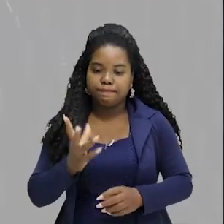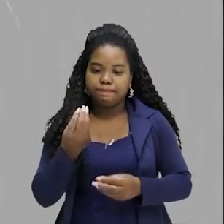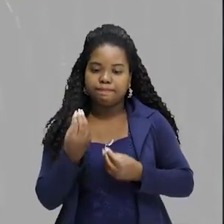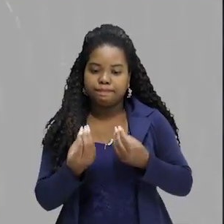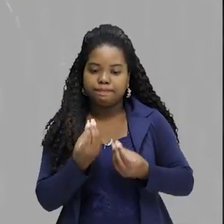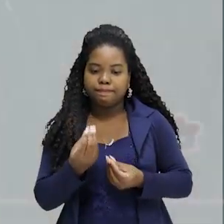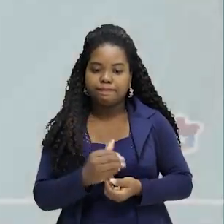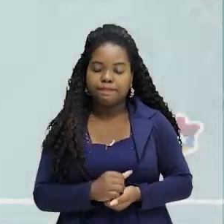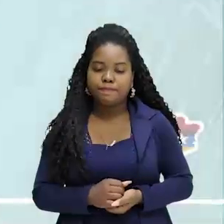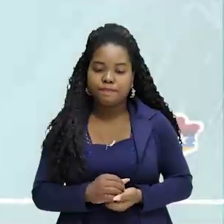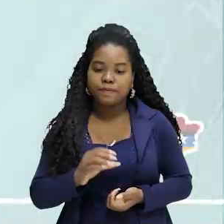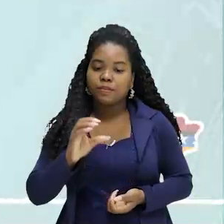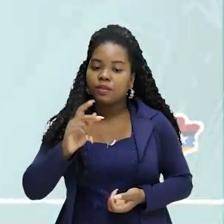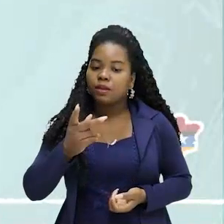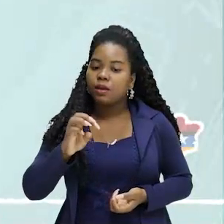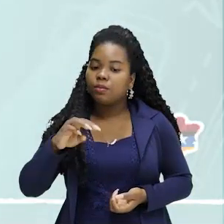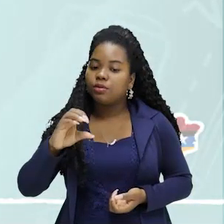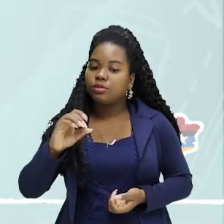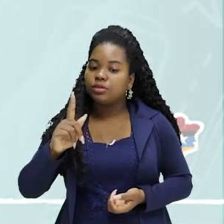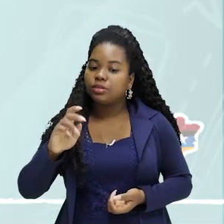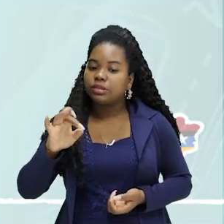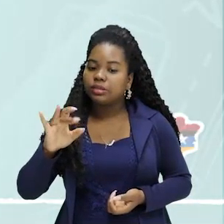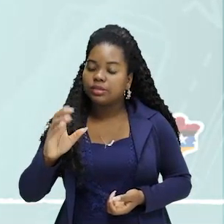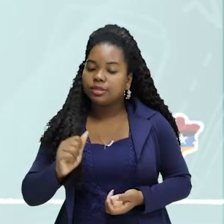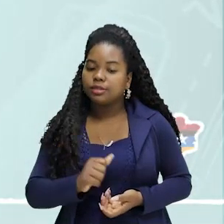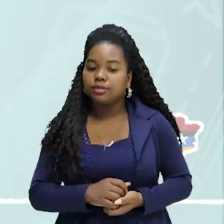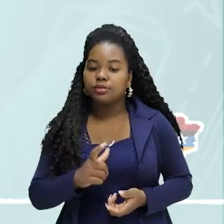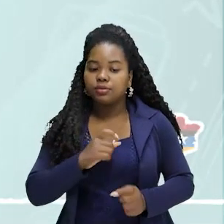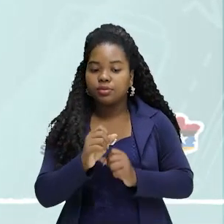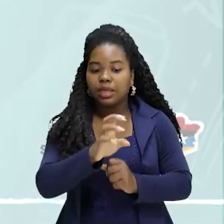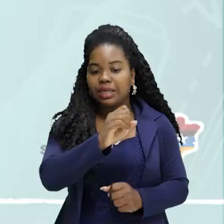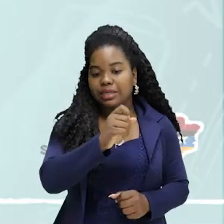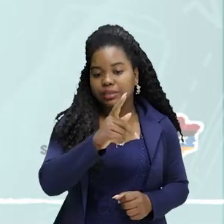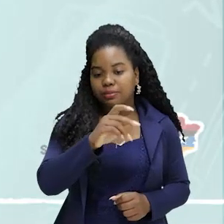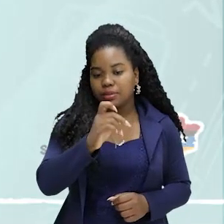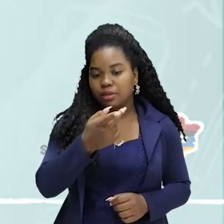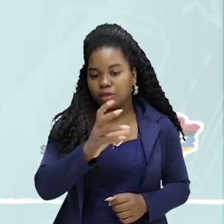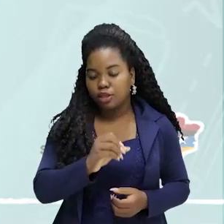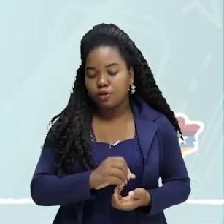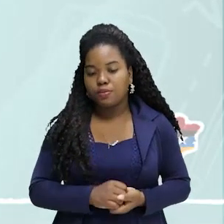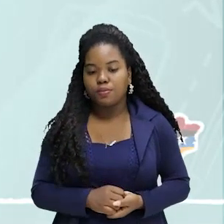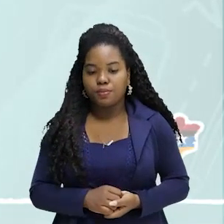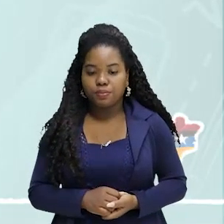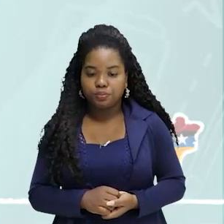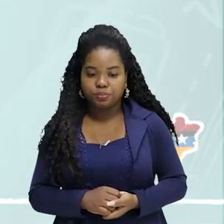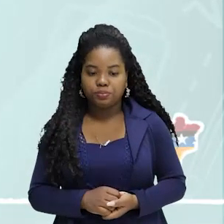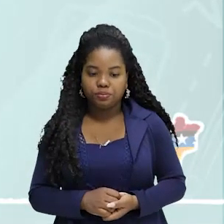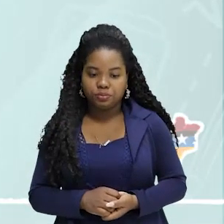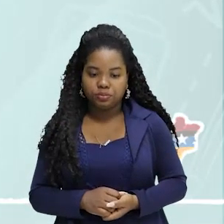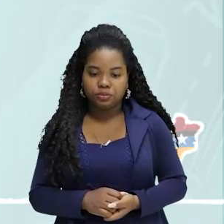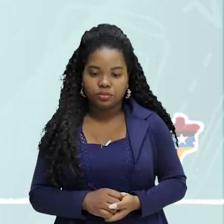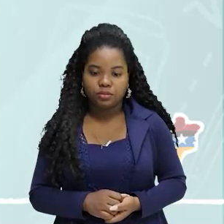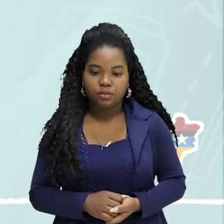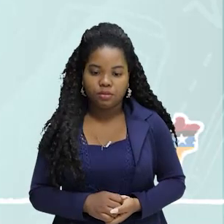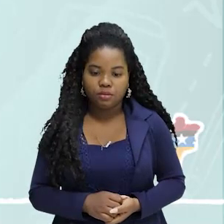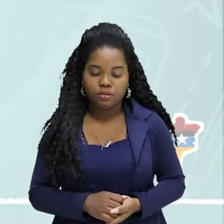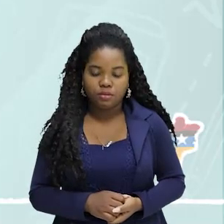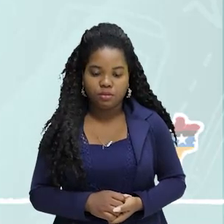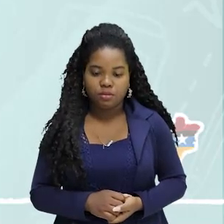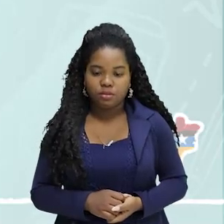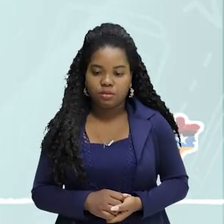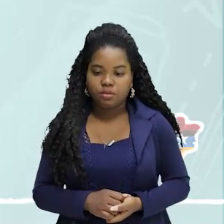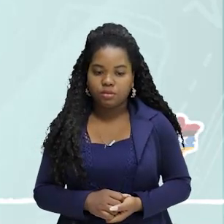de forma homogênea. Então, haverá a formação de um espelho, né, que corresponde à deposição de prata metálica nas